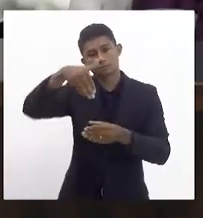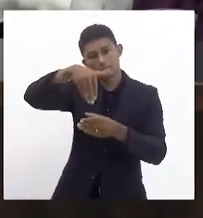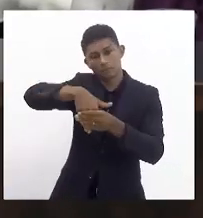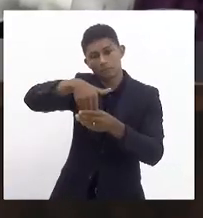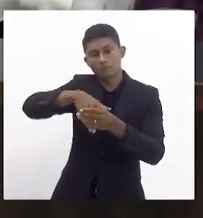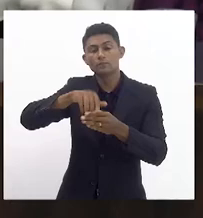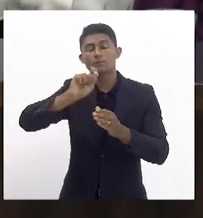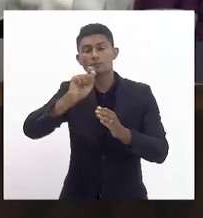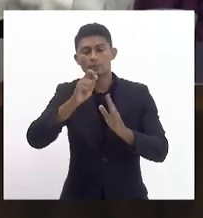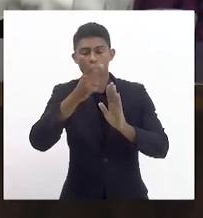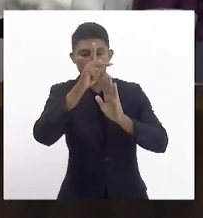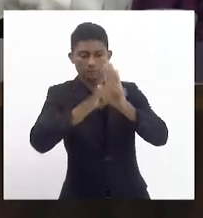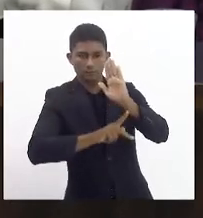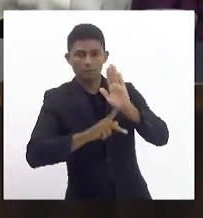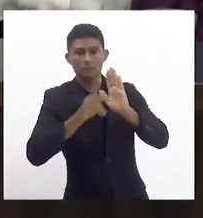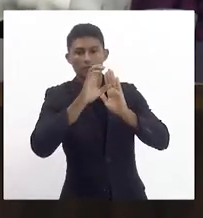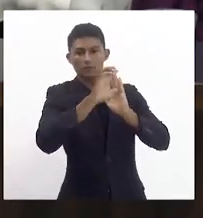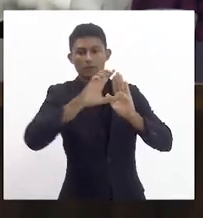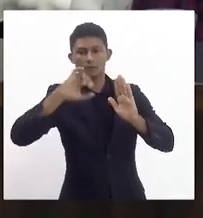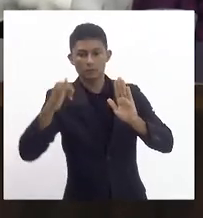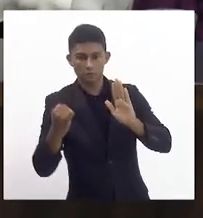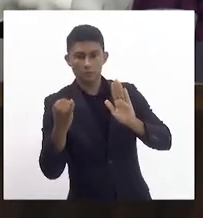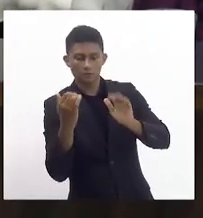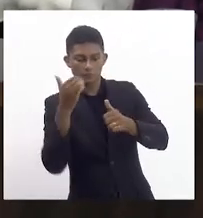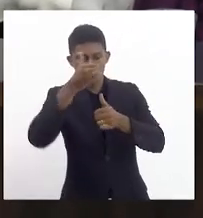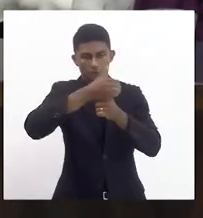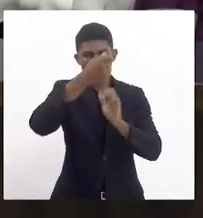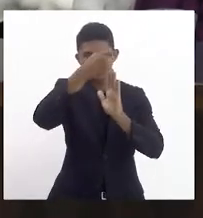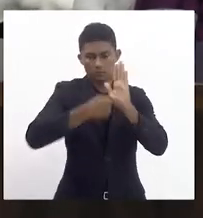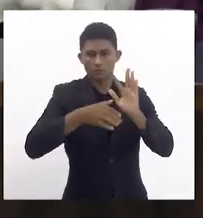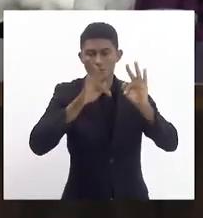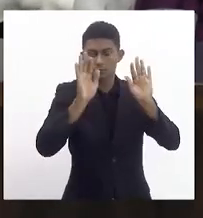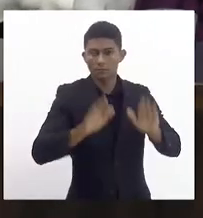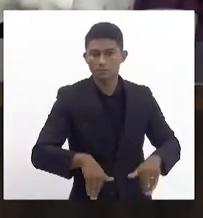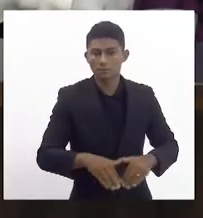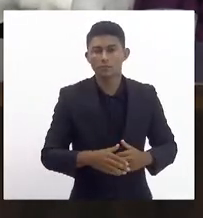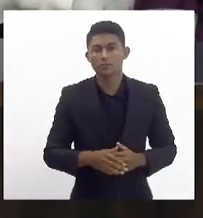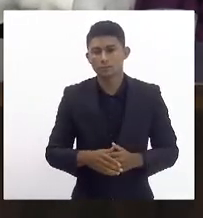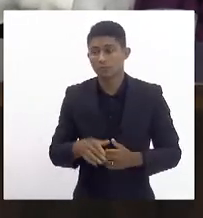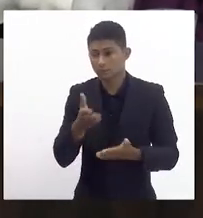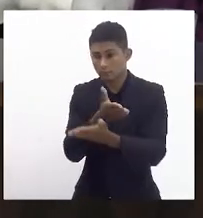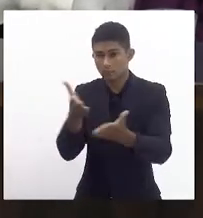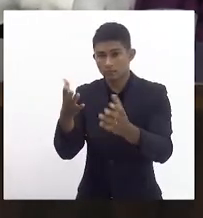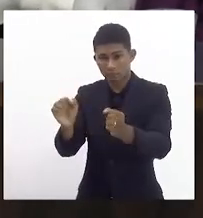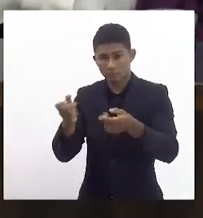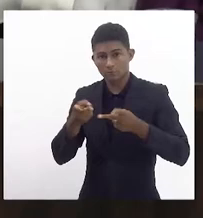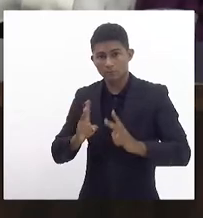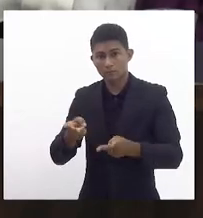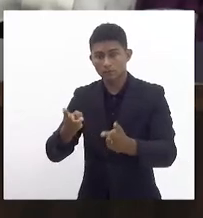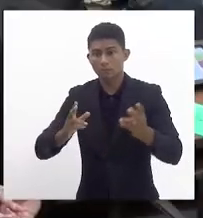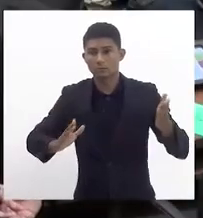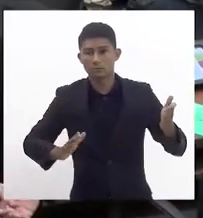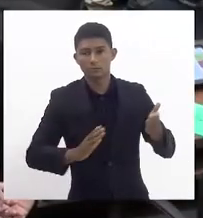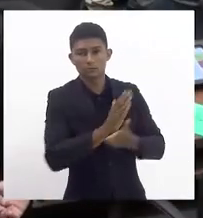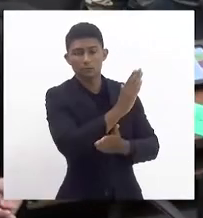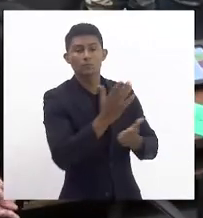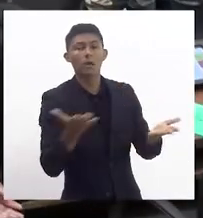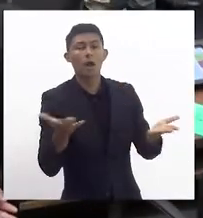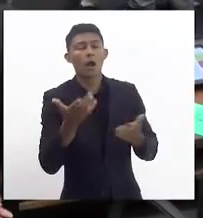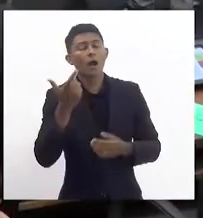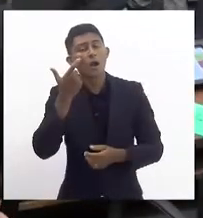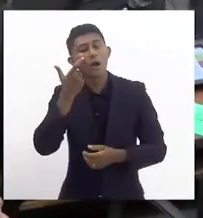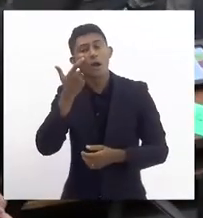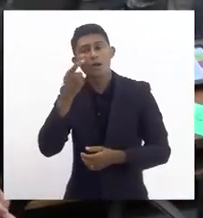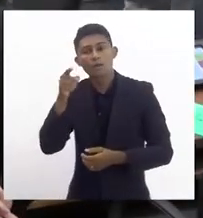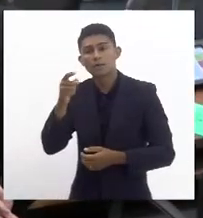votação, substitutivo da CCJ, conforme a final de redação. Questão de verificação. Os senhores que aprovam permaneçam como estão aprovados. Verificação.